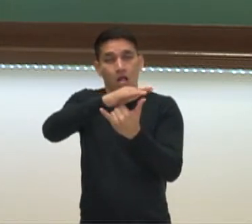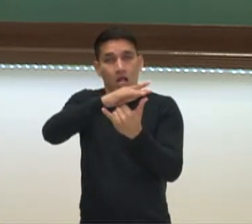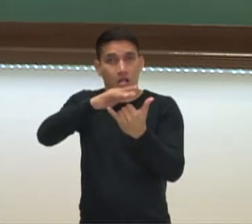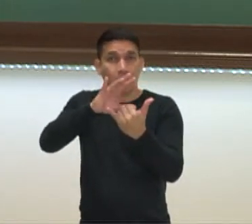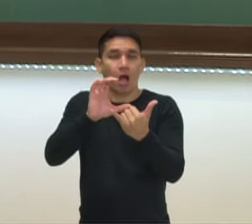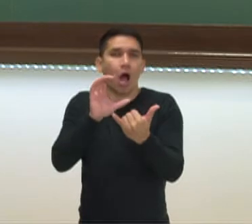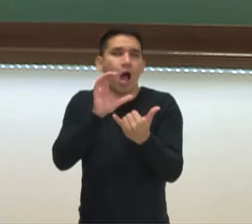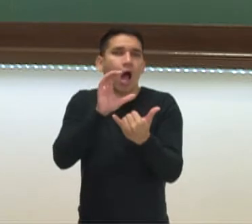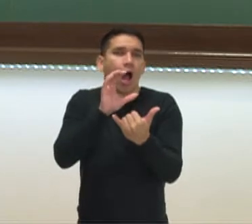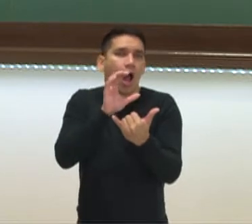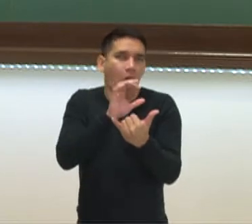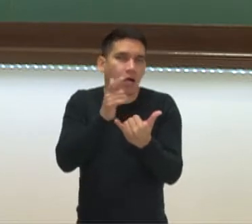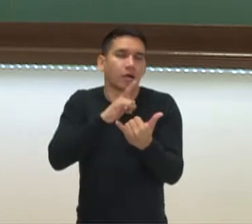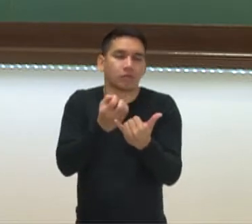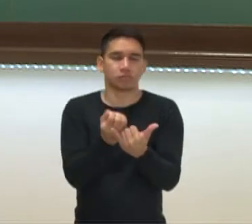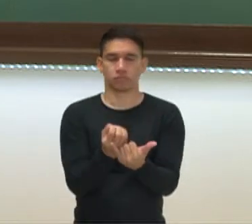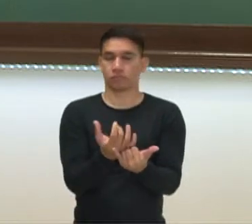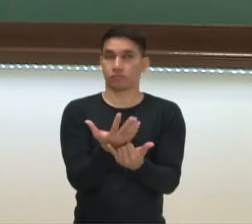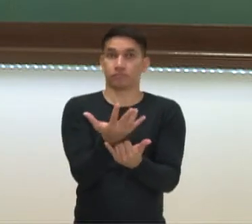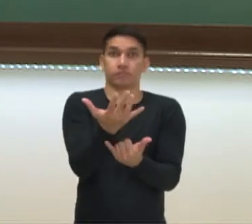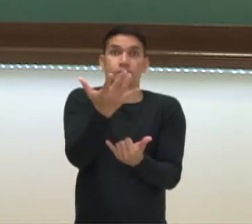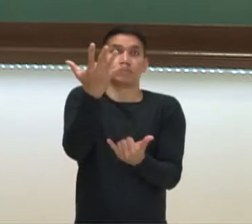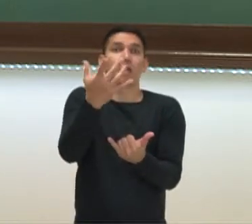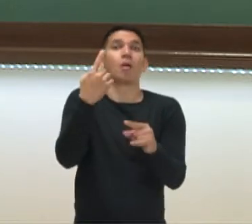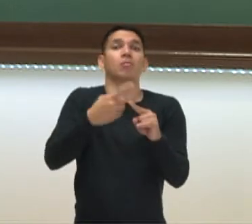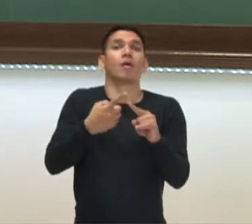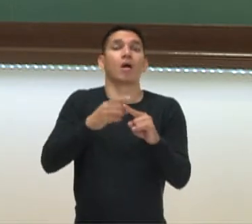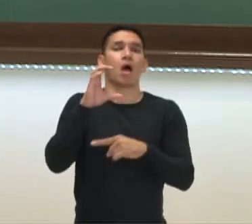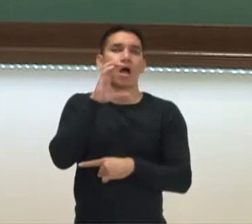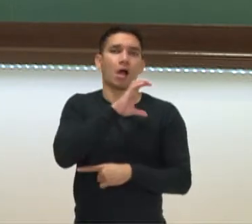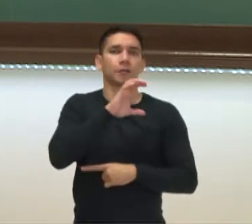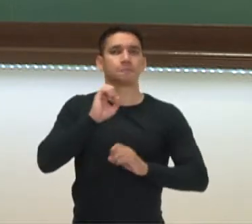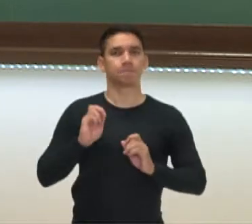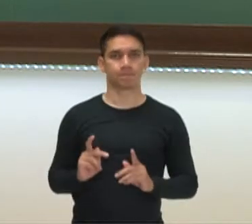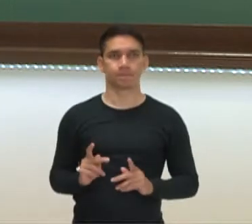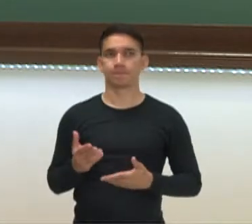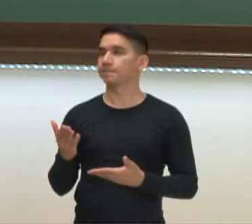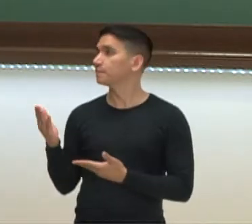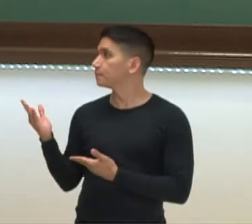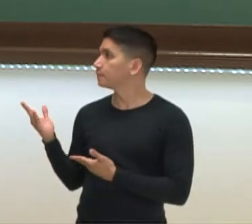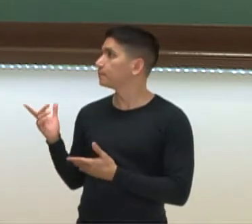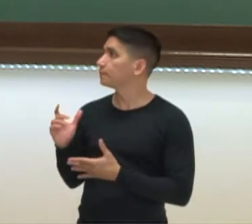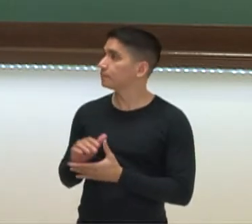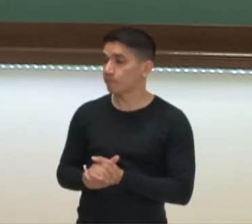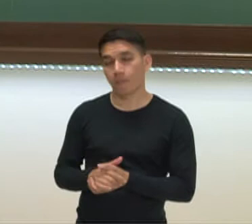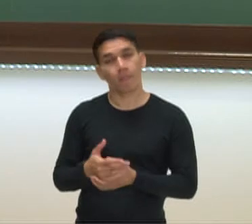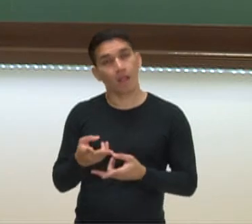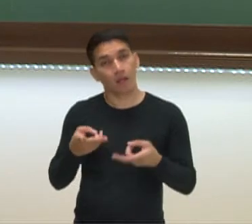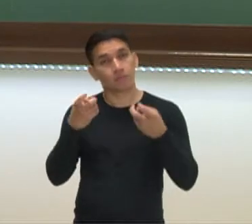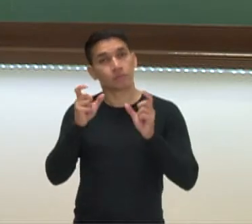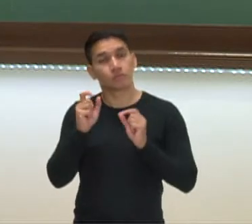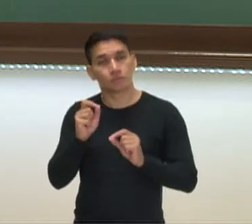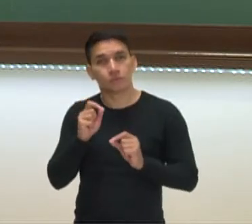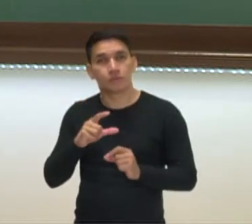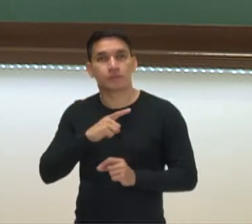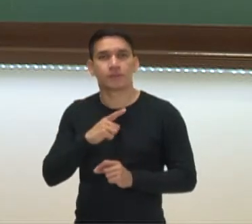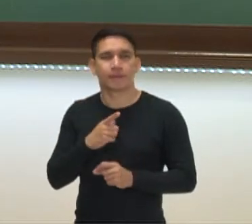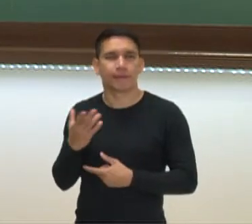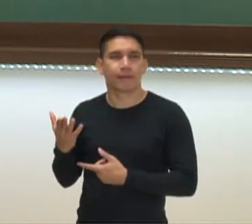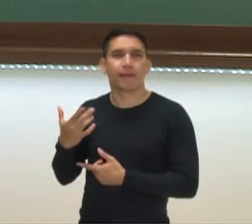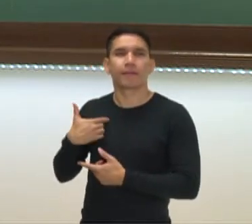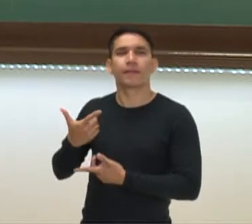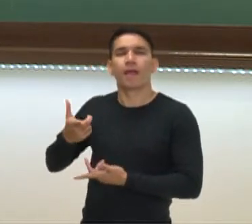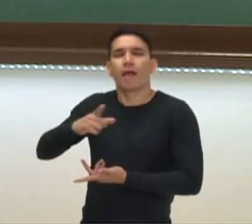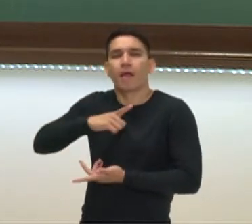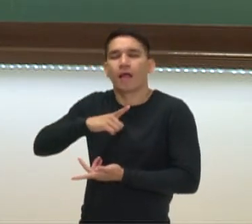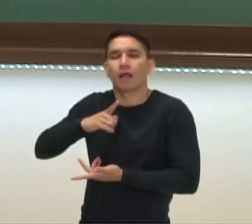ela aquece e libera luz através do aquecimento, ok? A incandescência. Já